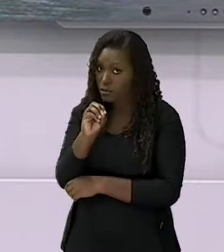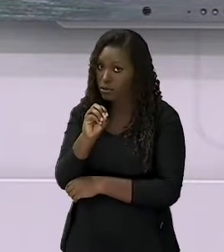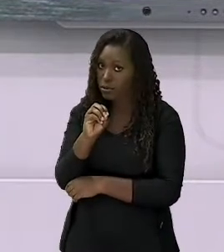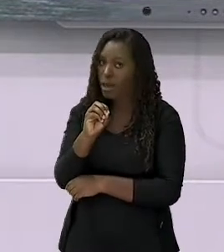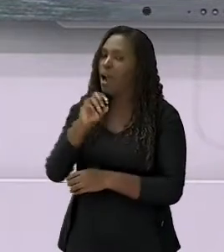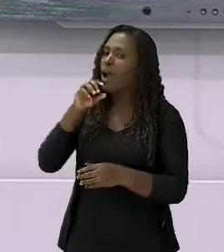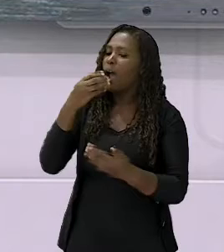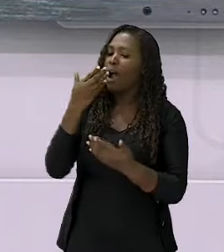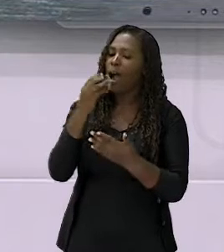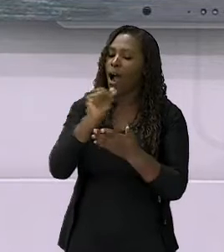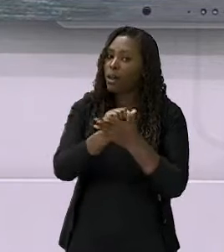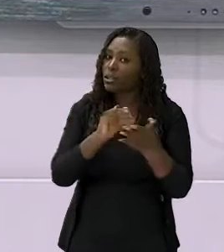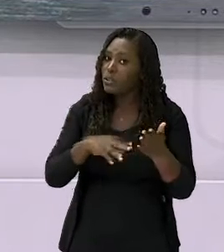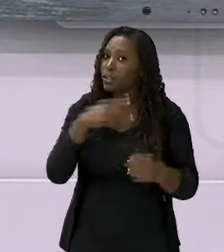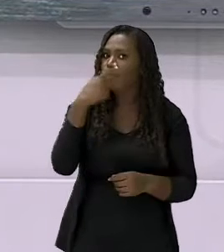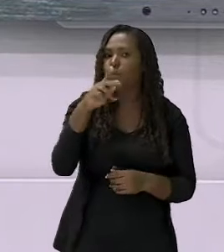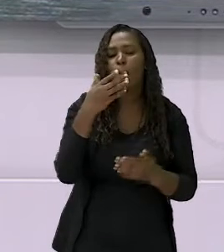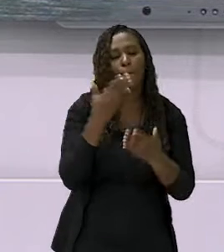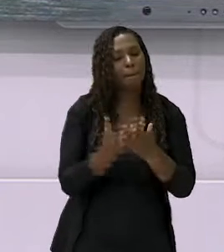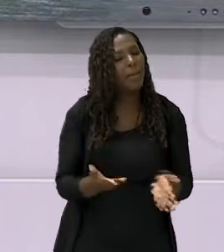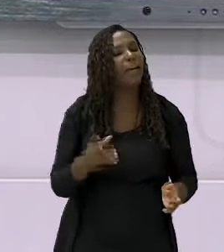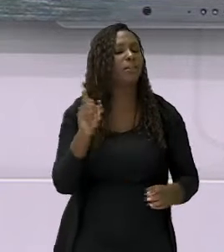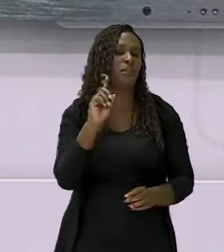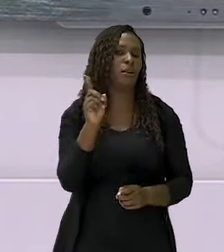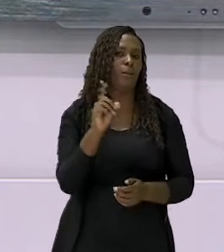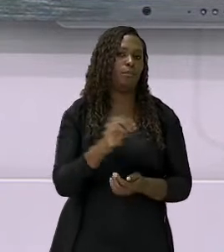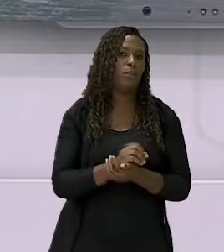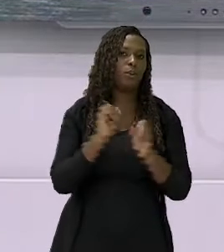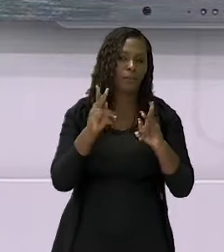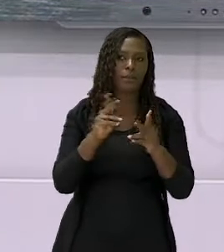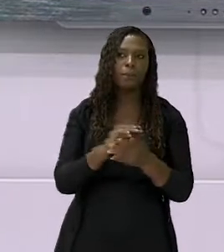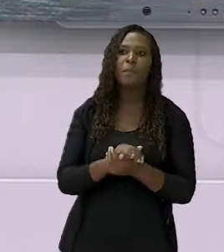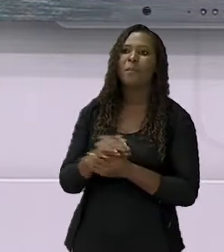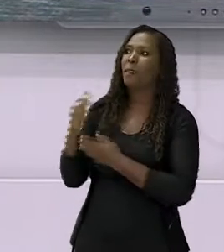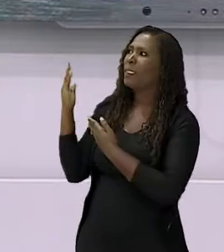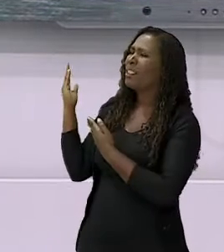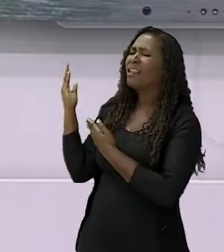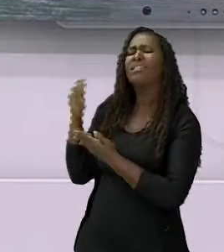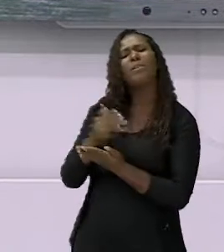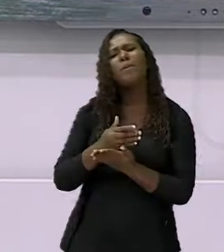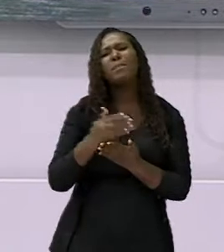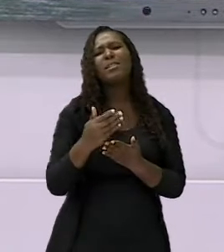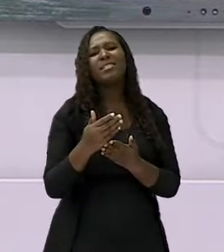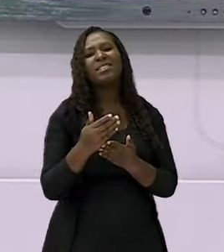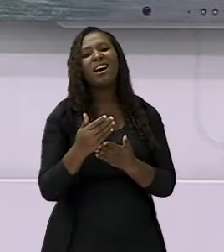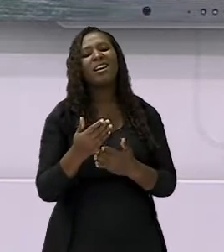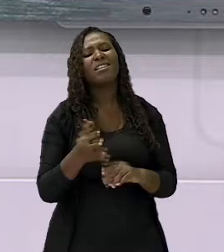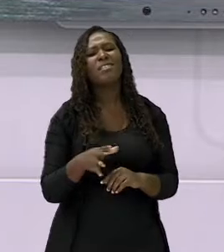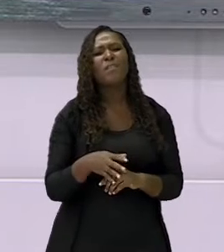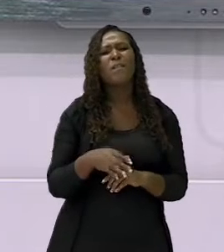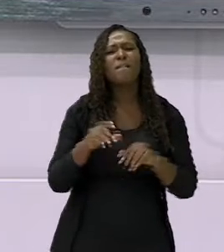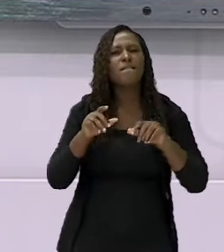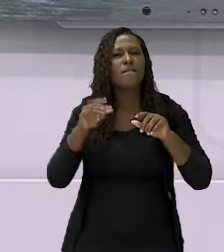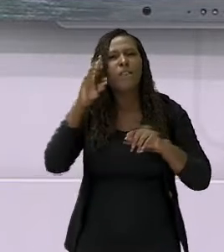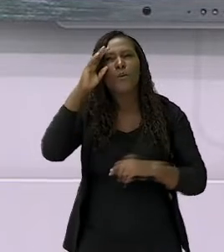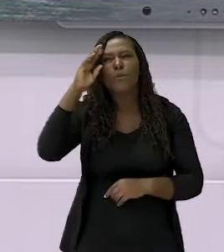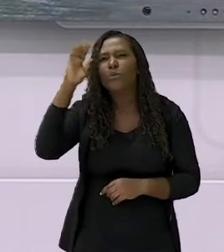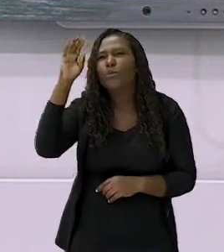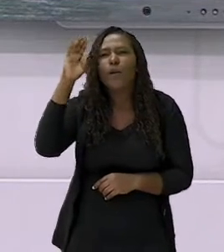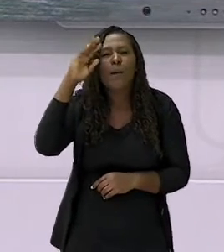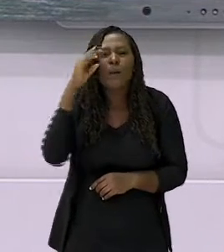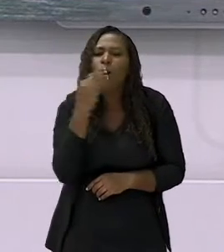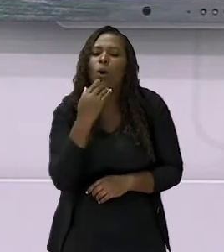Aí, começando no cubismo, nós vamos passear pelas cores. Você sabia que as cores, cada uma delas,